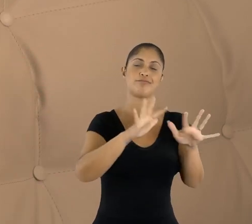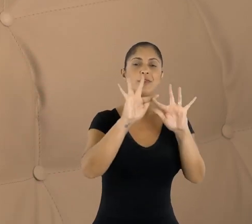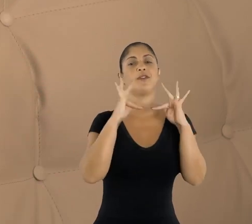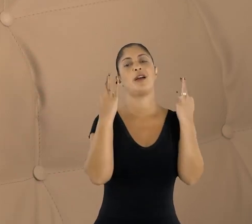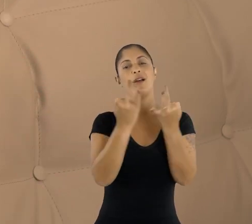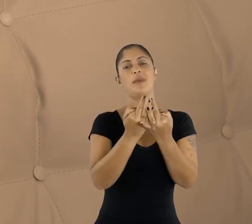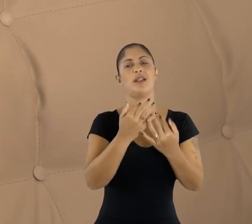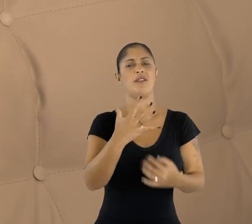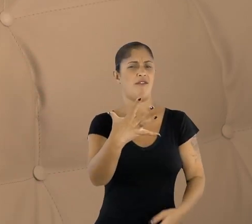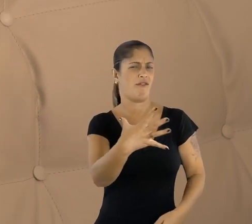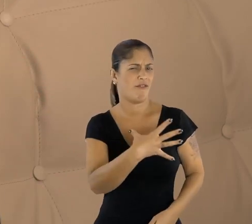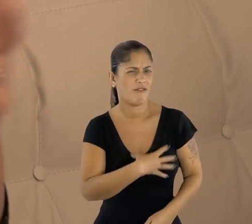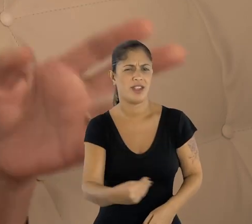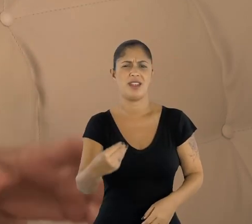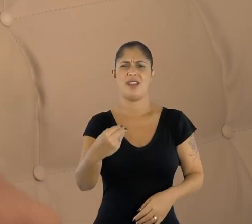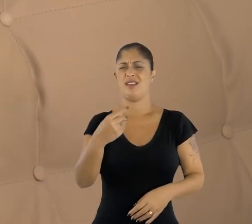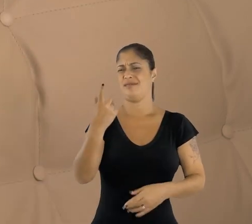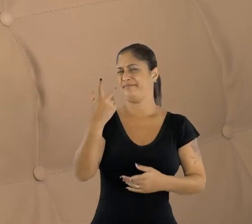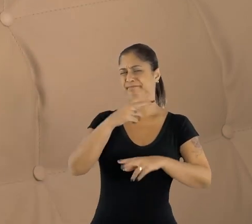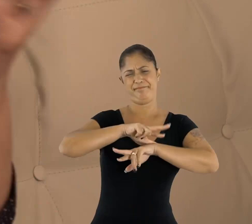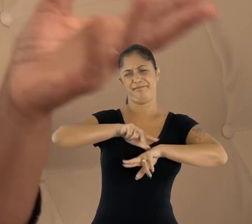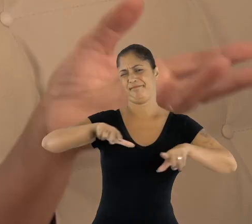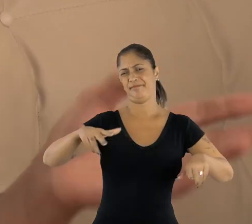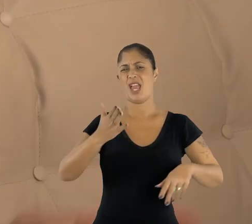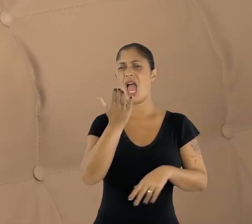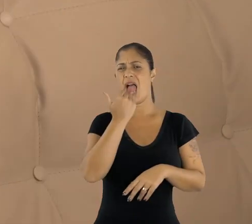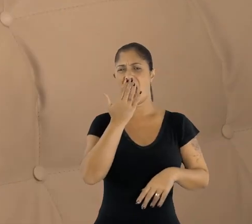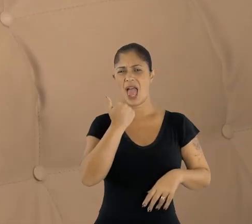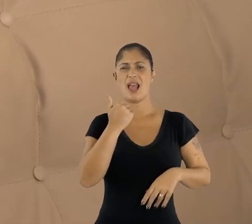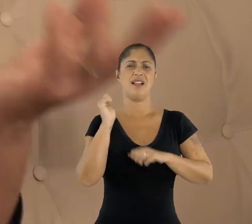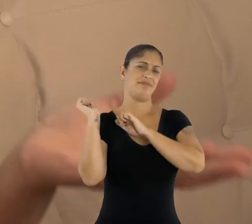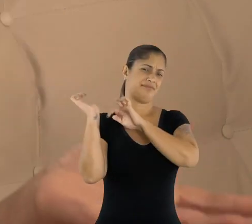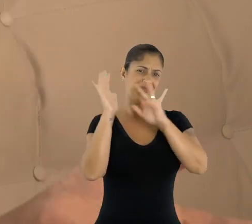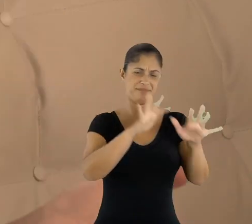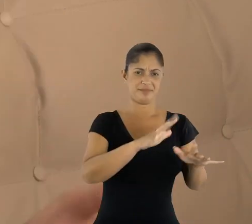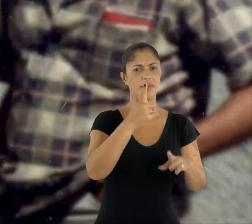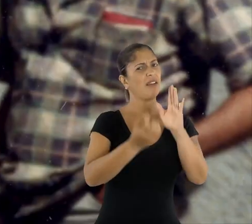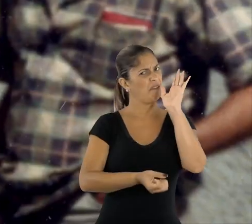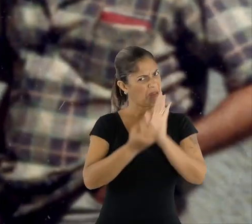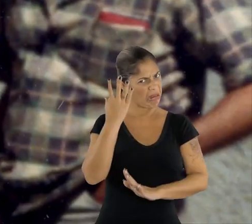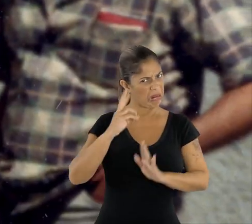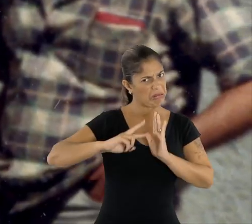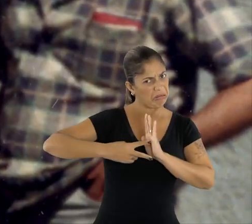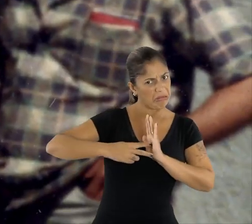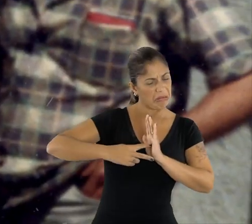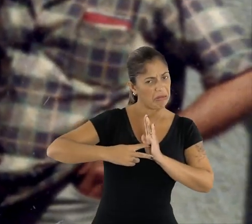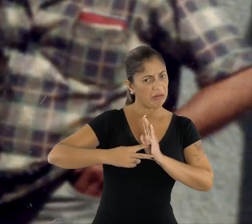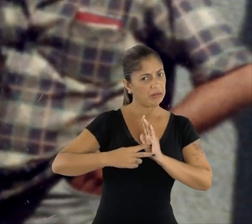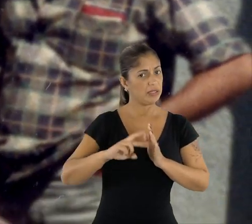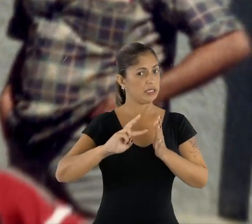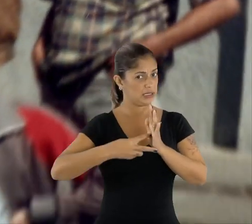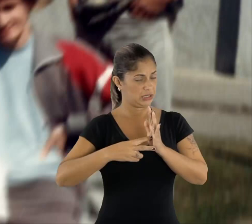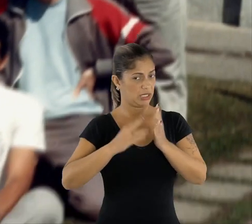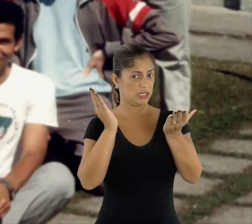toda a família, não éramos só nós. Filhos, tralhas, comida. Será que eles vão criar um sindicato?